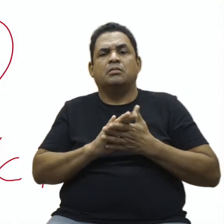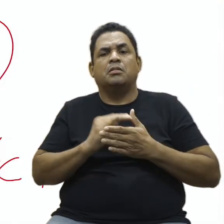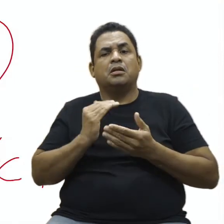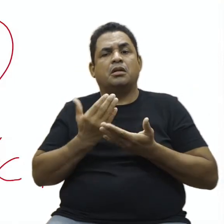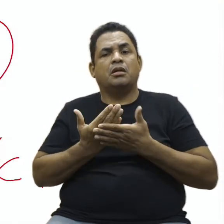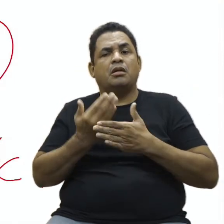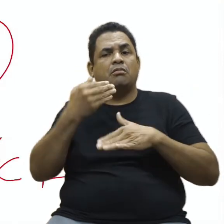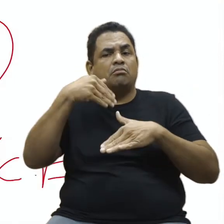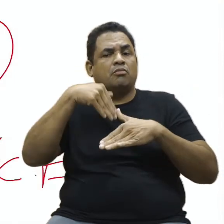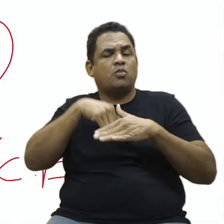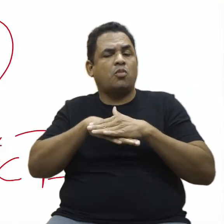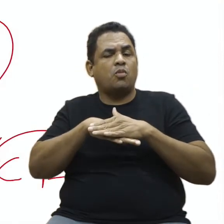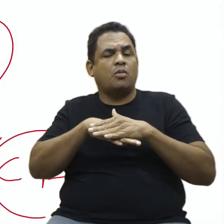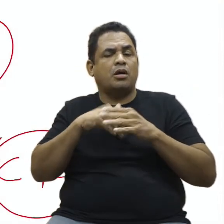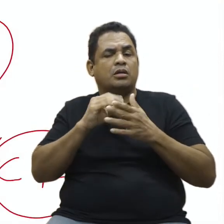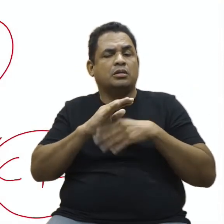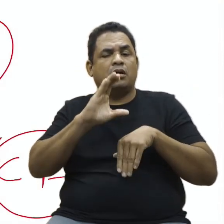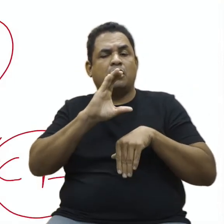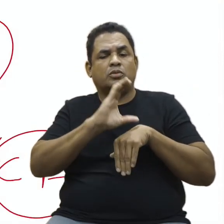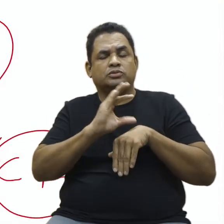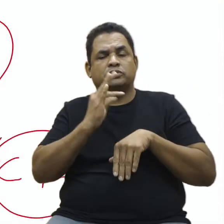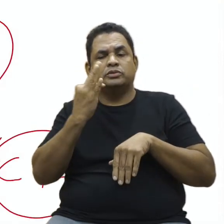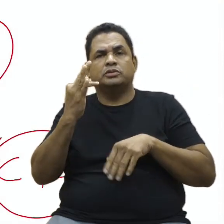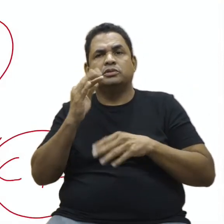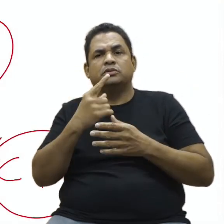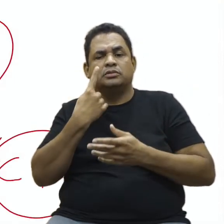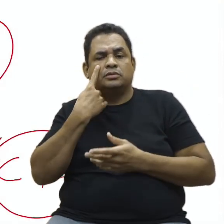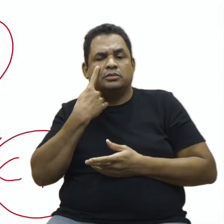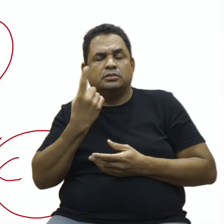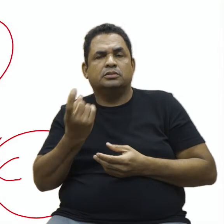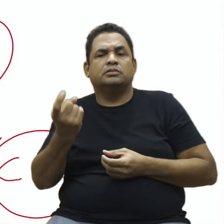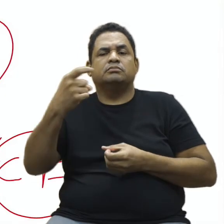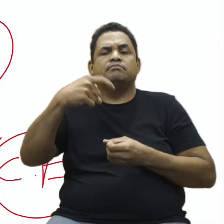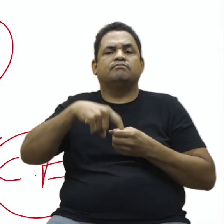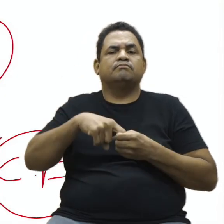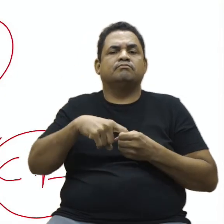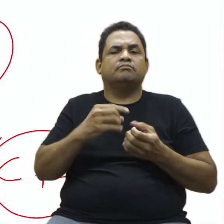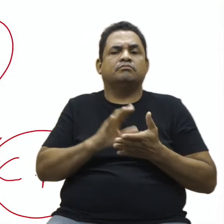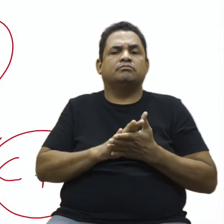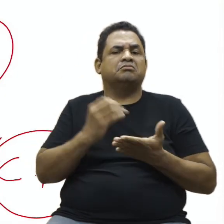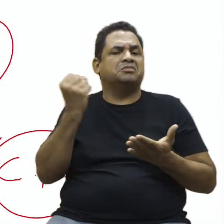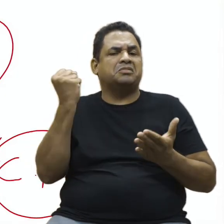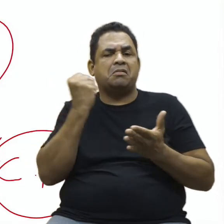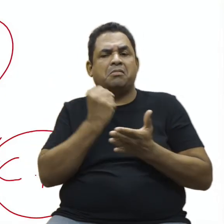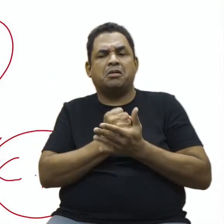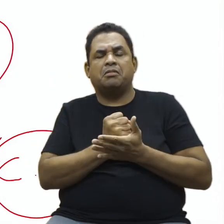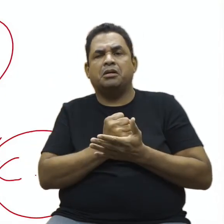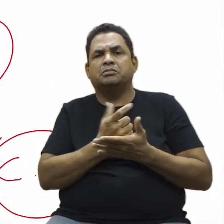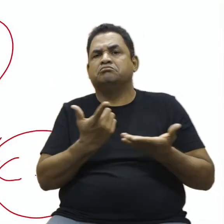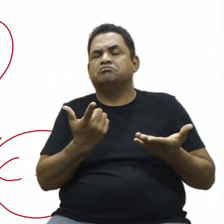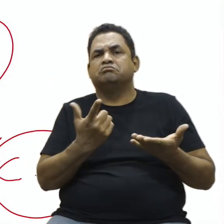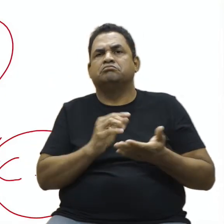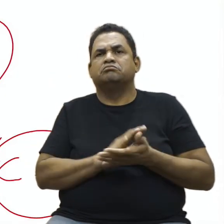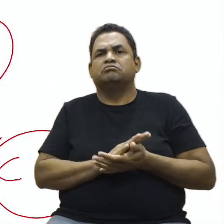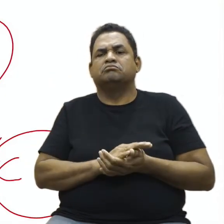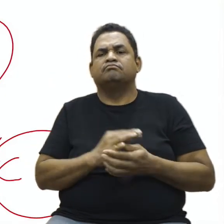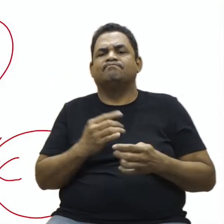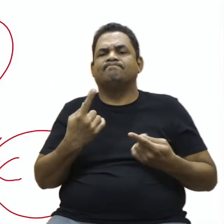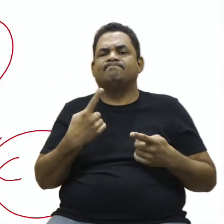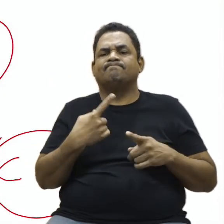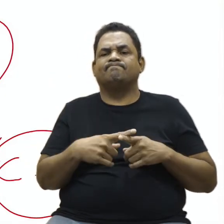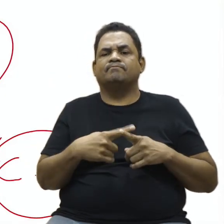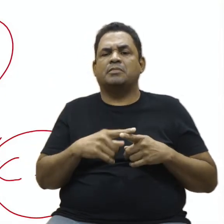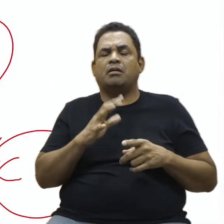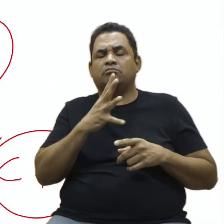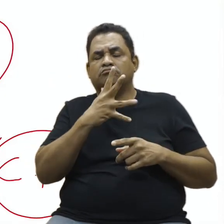Constituição, claro. Ele vai ter que julgar e vai ter que voltar, não vai ser aprovado. Por isso que muitas coisas não acontecem, porque